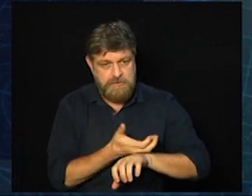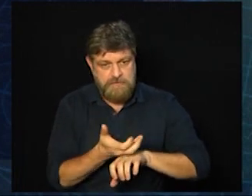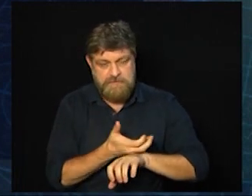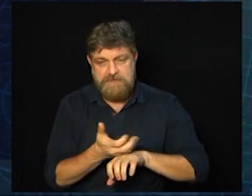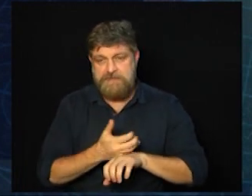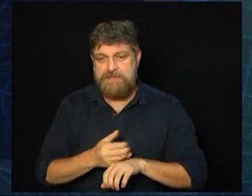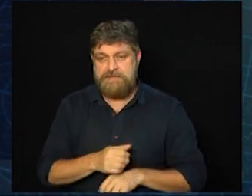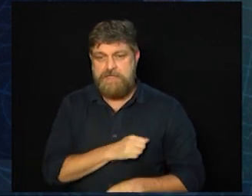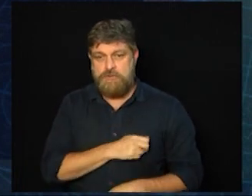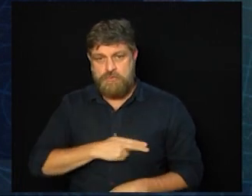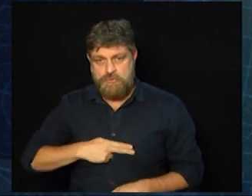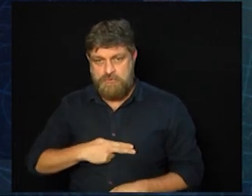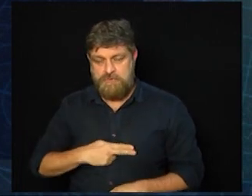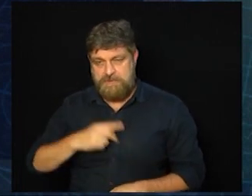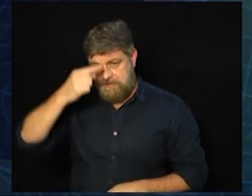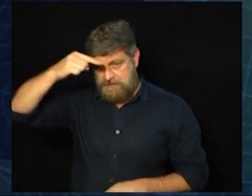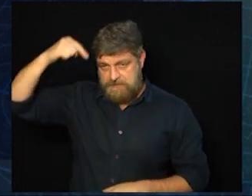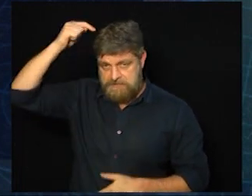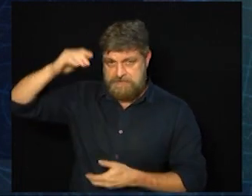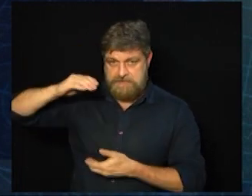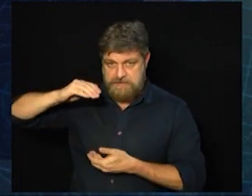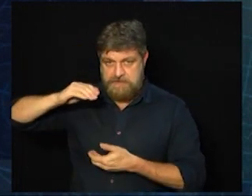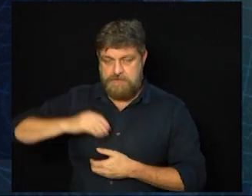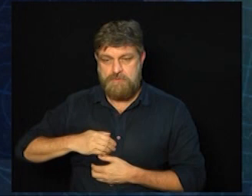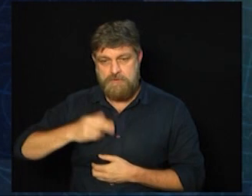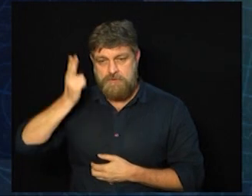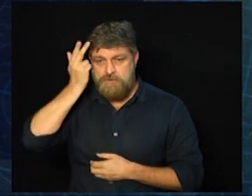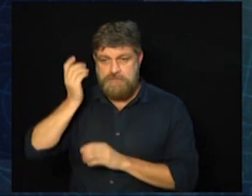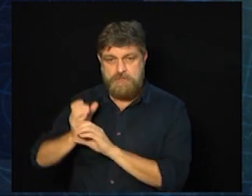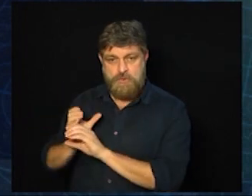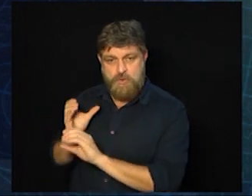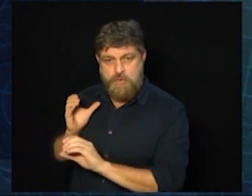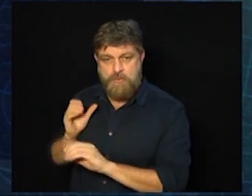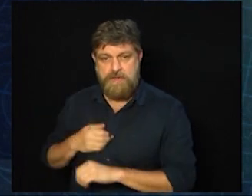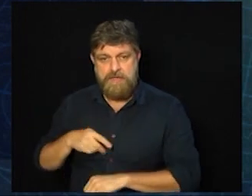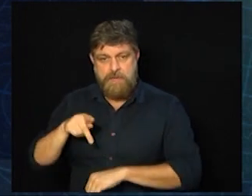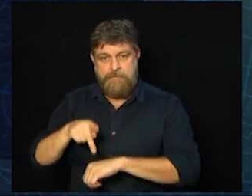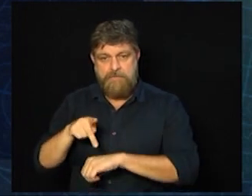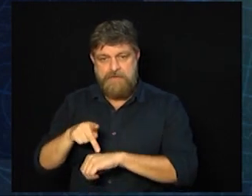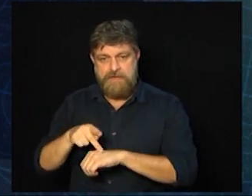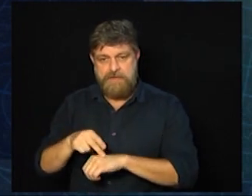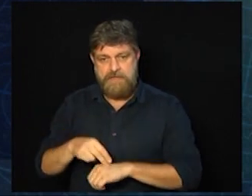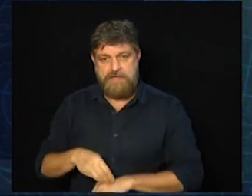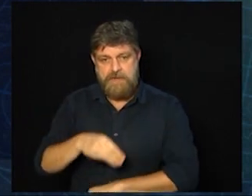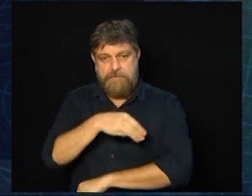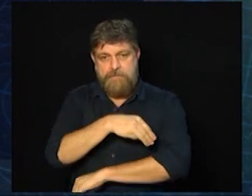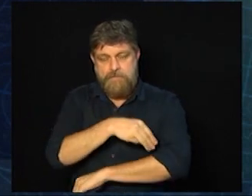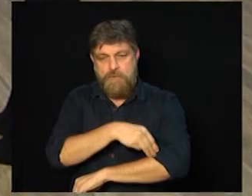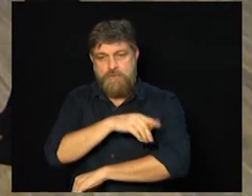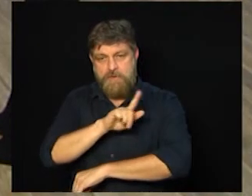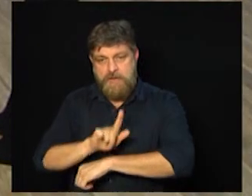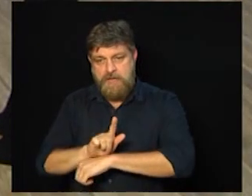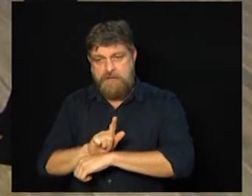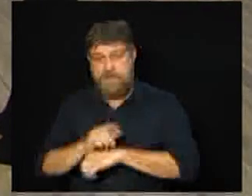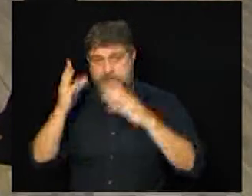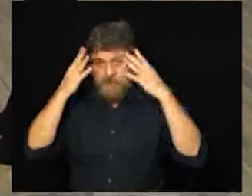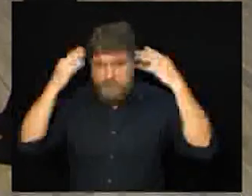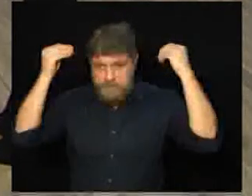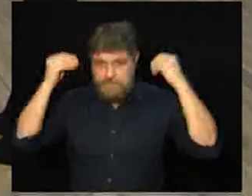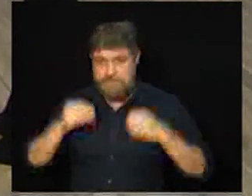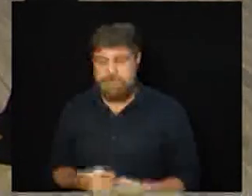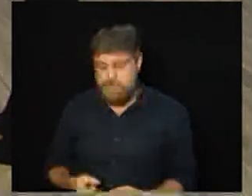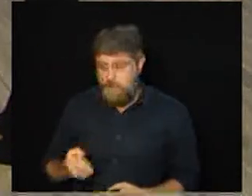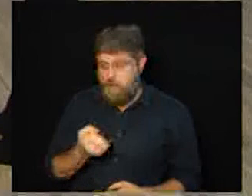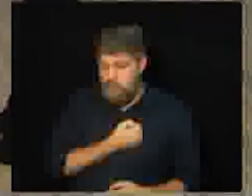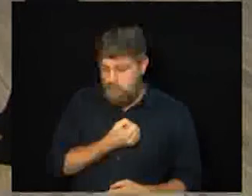Artur Nogueira Santo Antônio de Posse Engenheiro Coelho Pedreira Morungaba e Holambra de acordo com esta